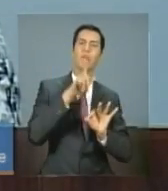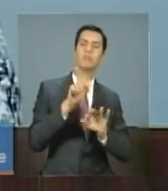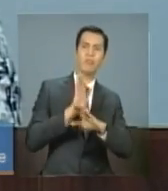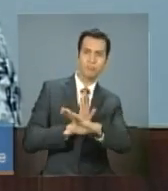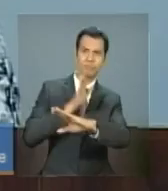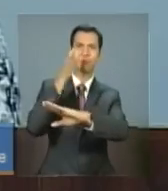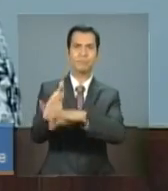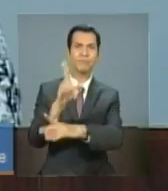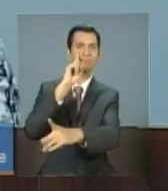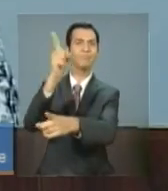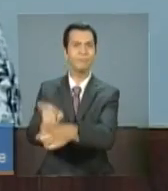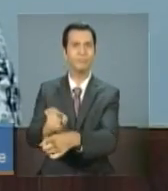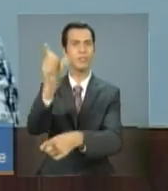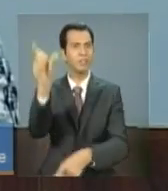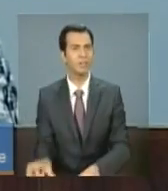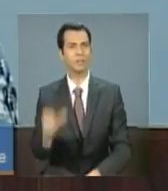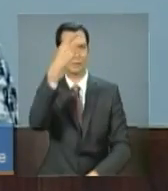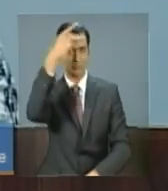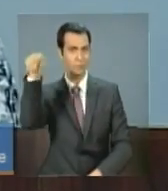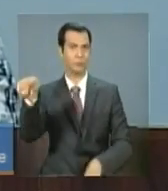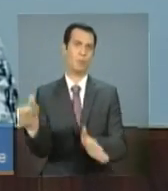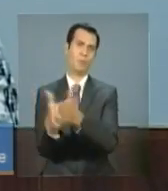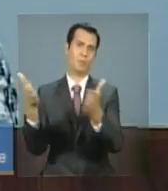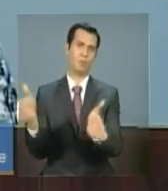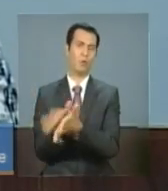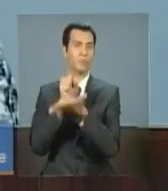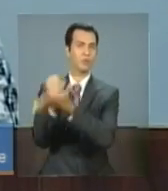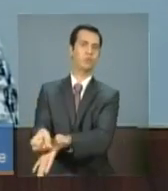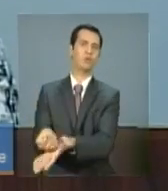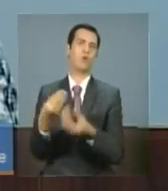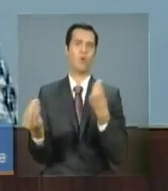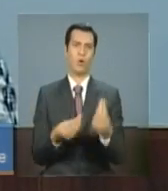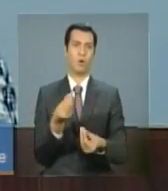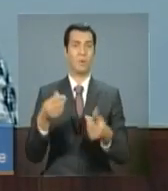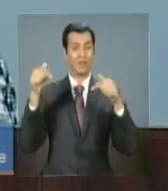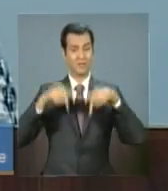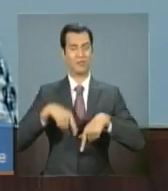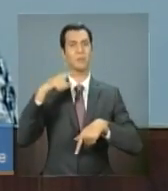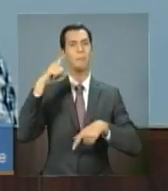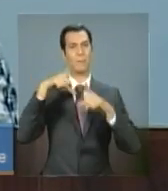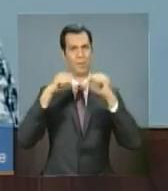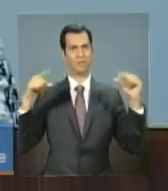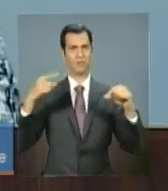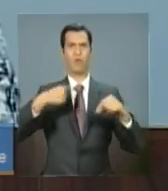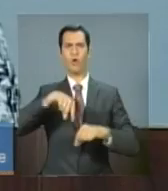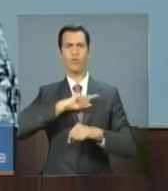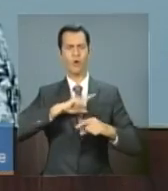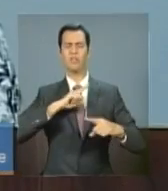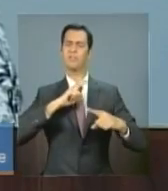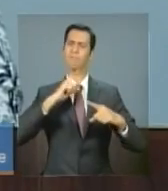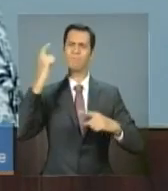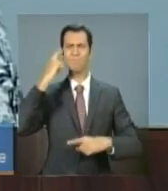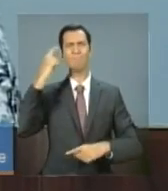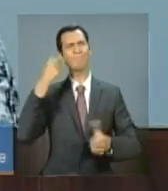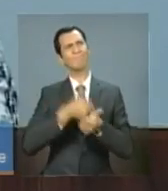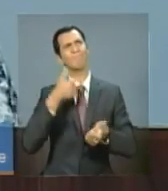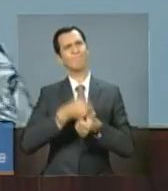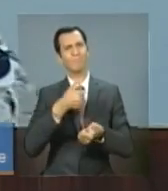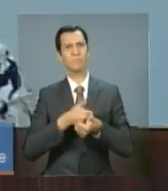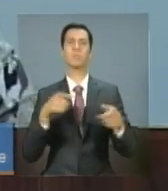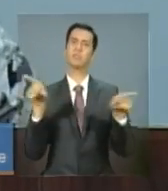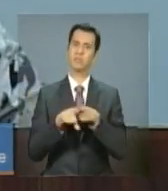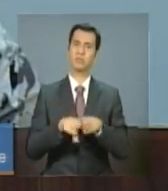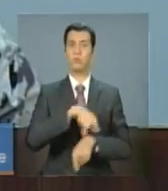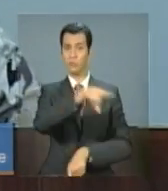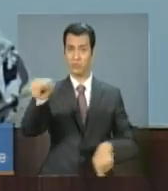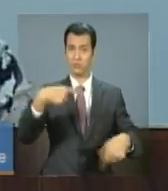sentados, fazendo essa discussão, e queremos que os senhores, em cada um dos municípios, façam esse debate também. Essa teleconferência ela abre um espaço para o